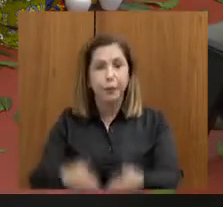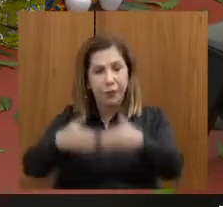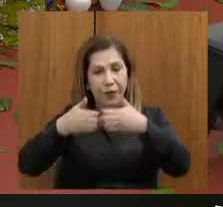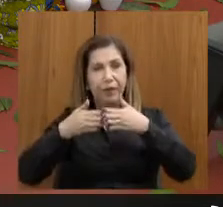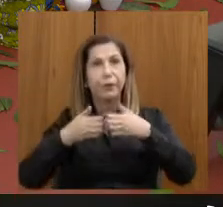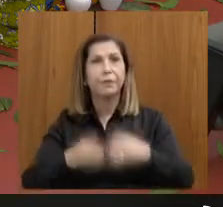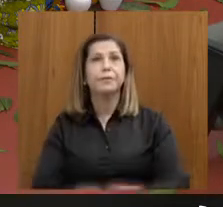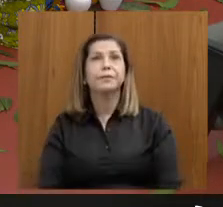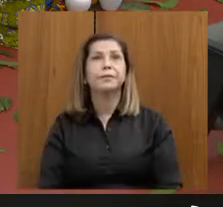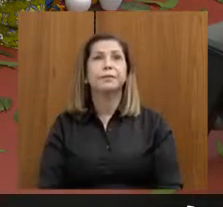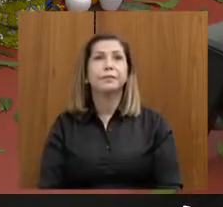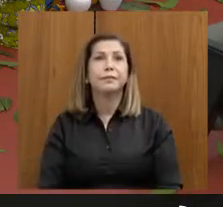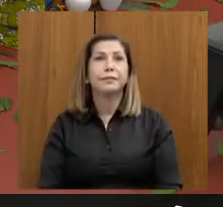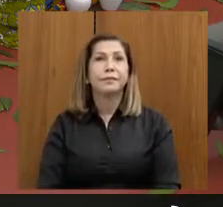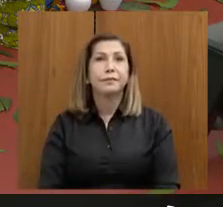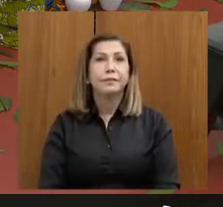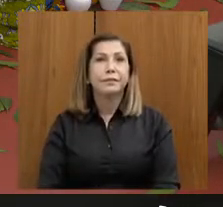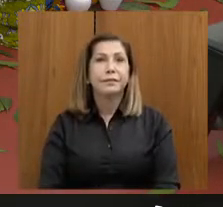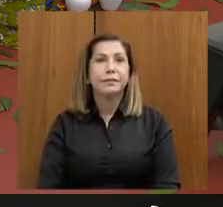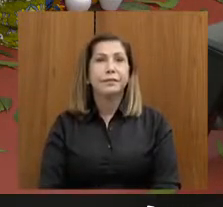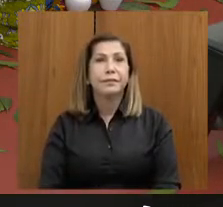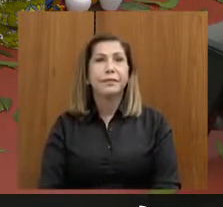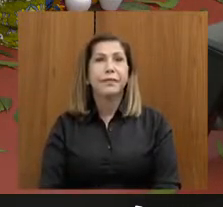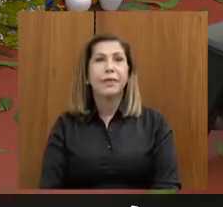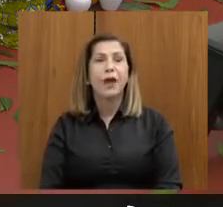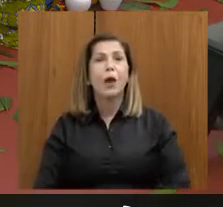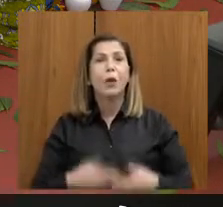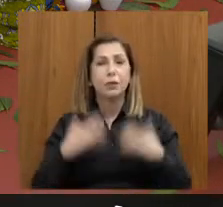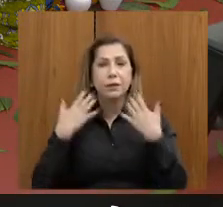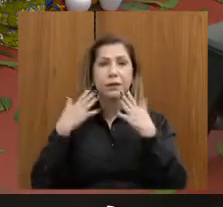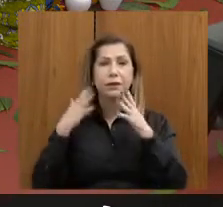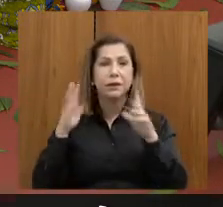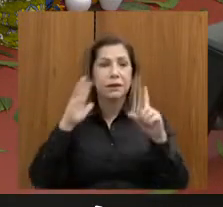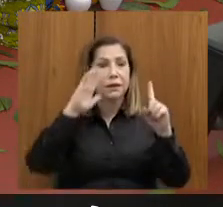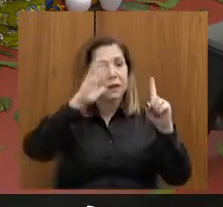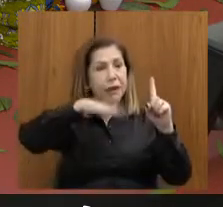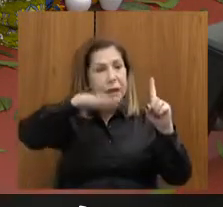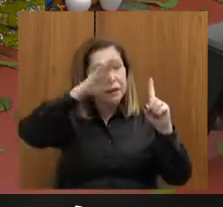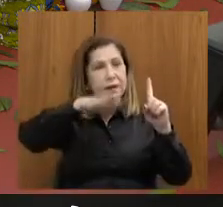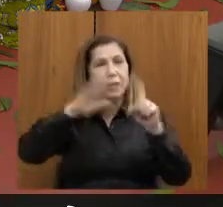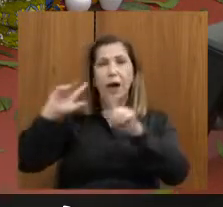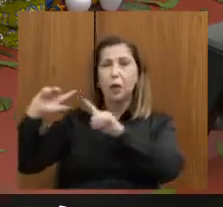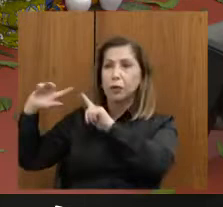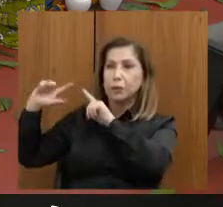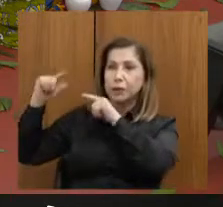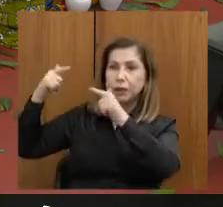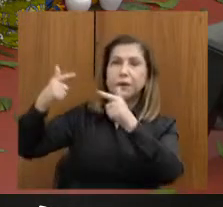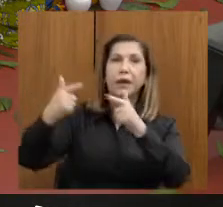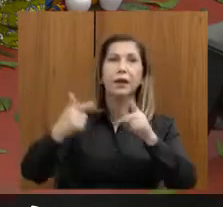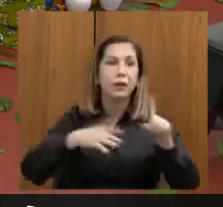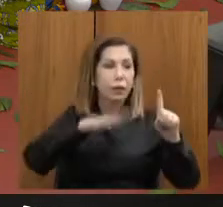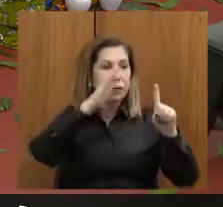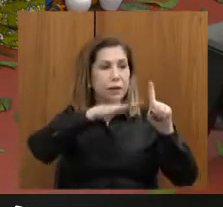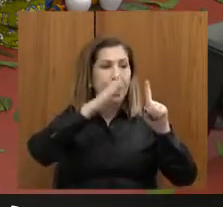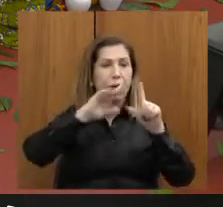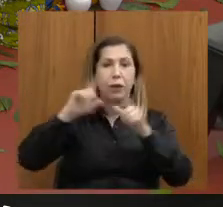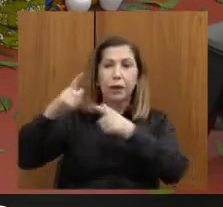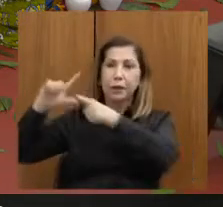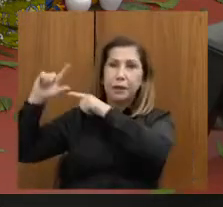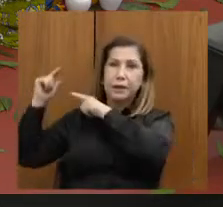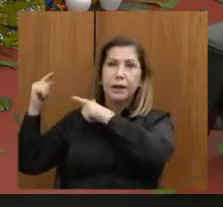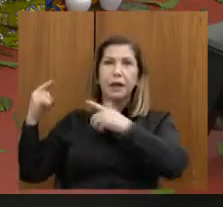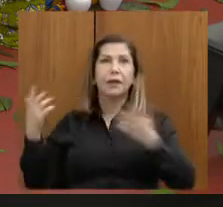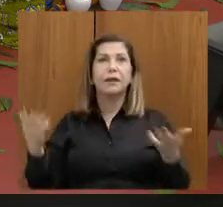Esse é o saldo aqui meus ancestrais eu saldo os meus antepassados para que